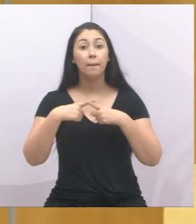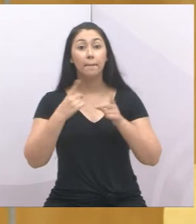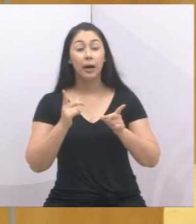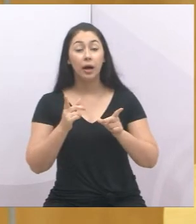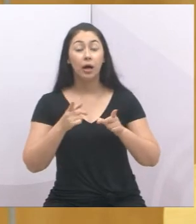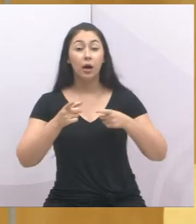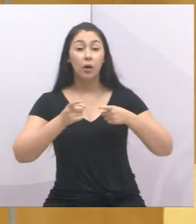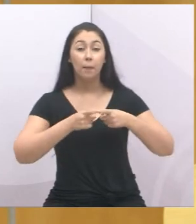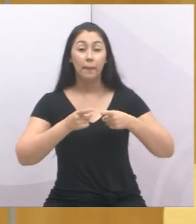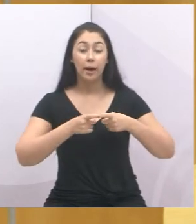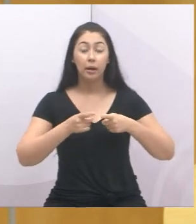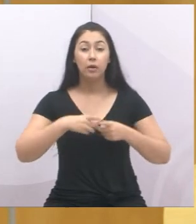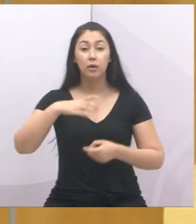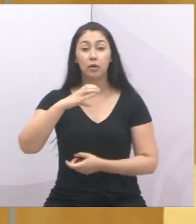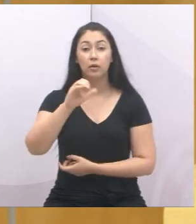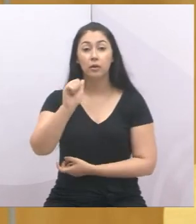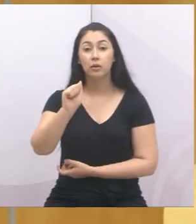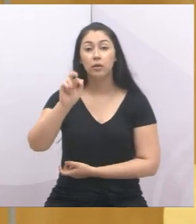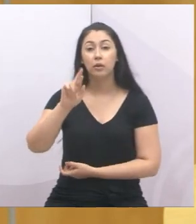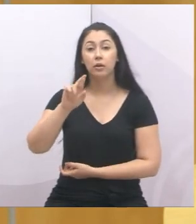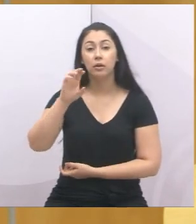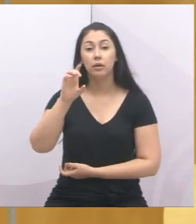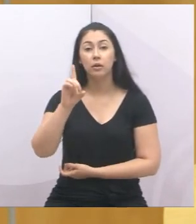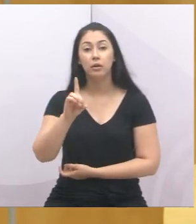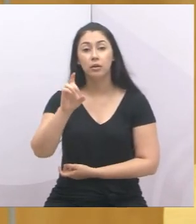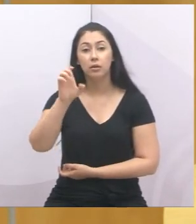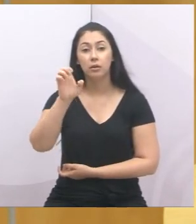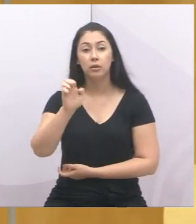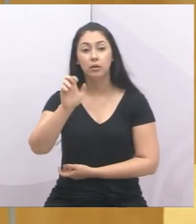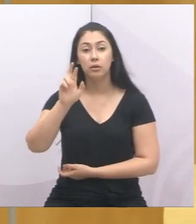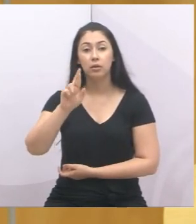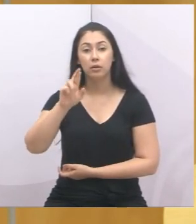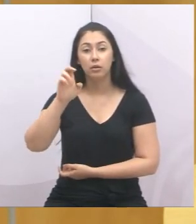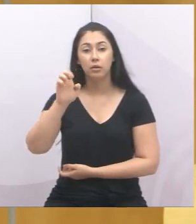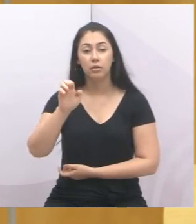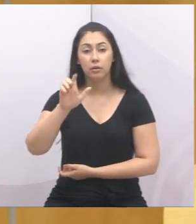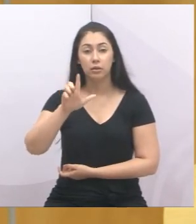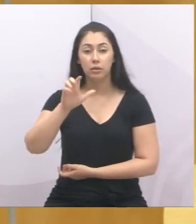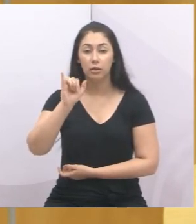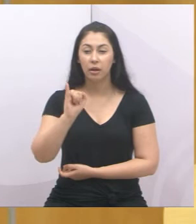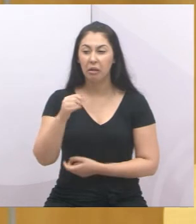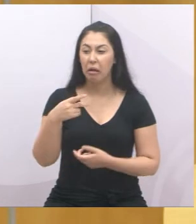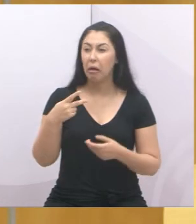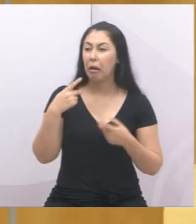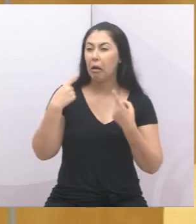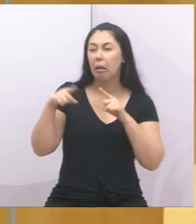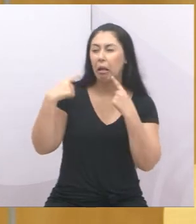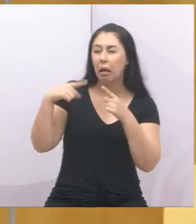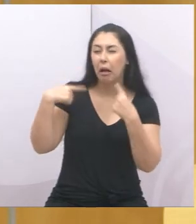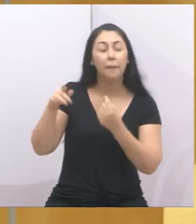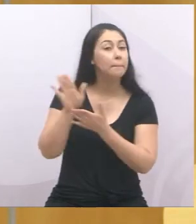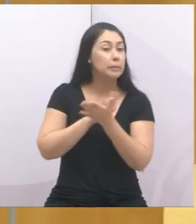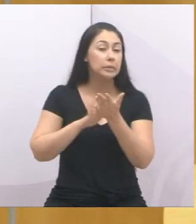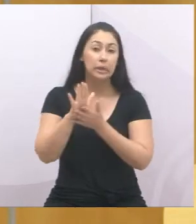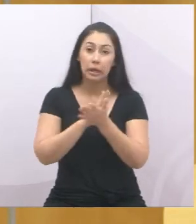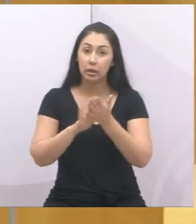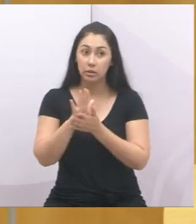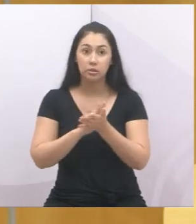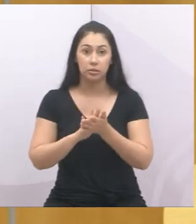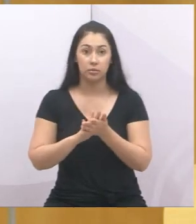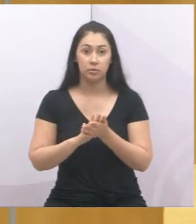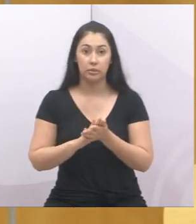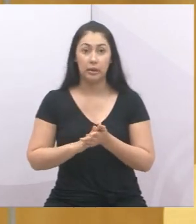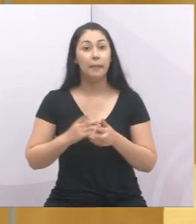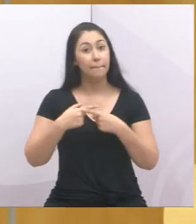ele não tem reclamação dele, da população. Ele é um mau médico. E a gente sabe que houve